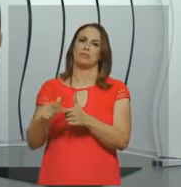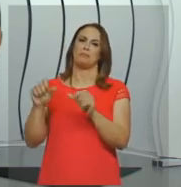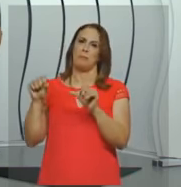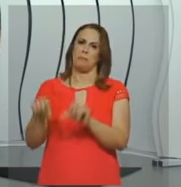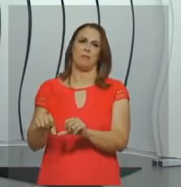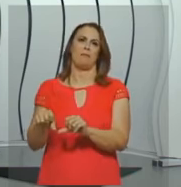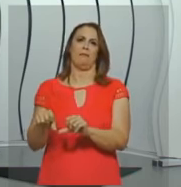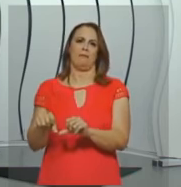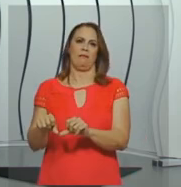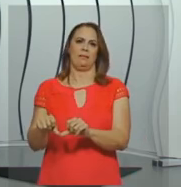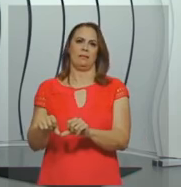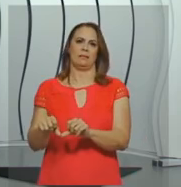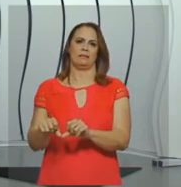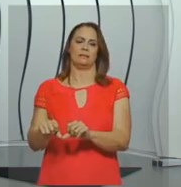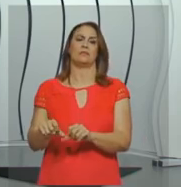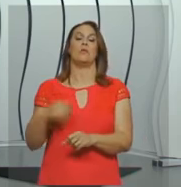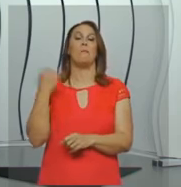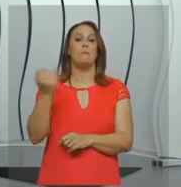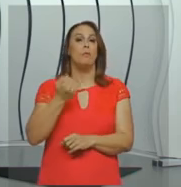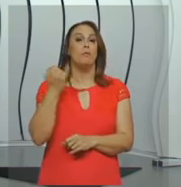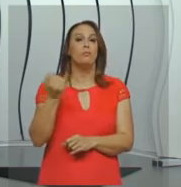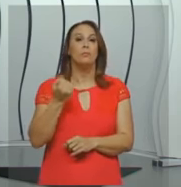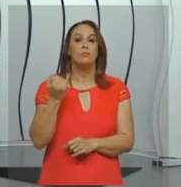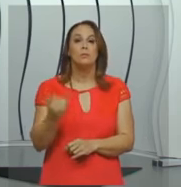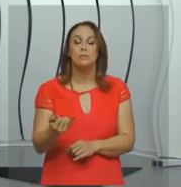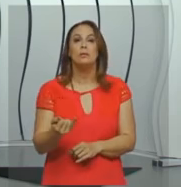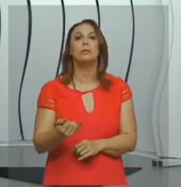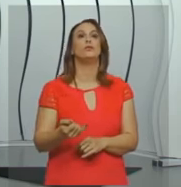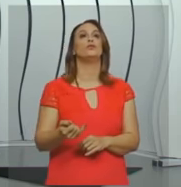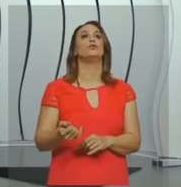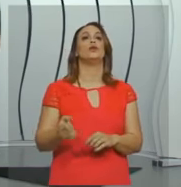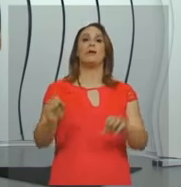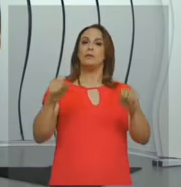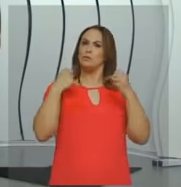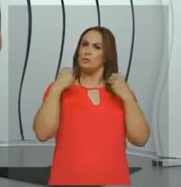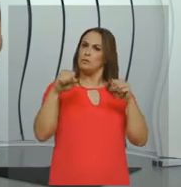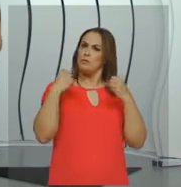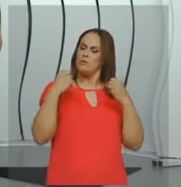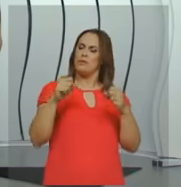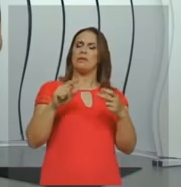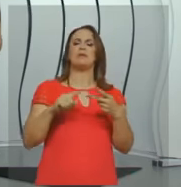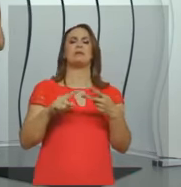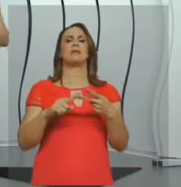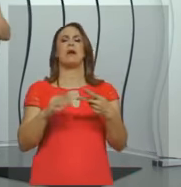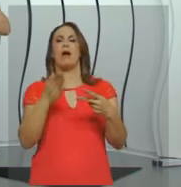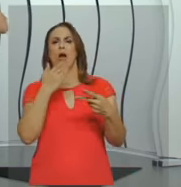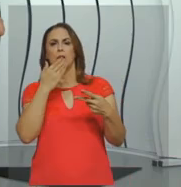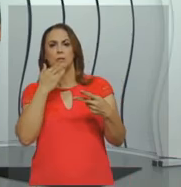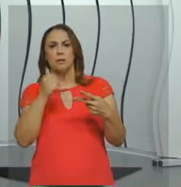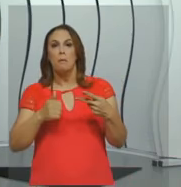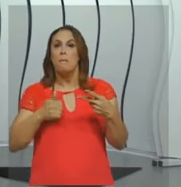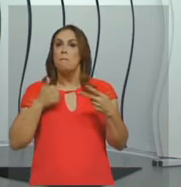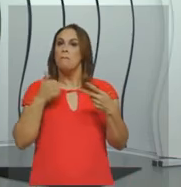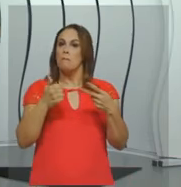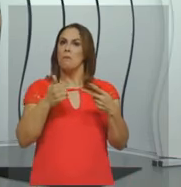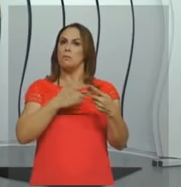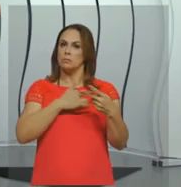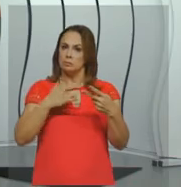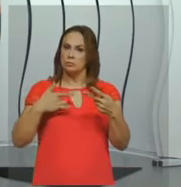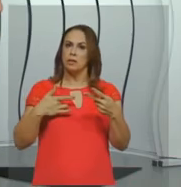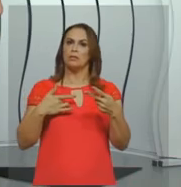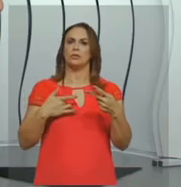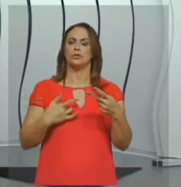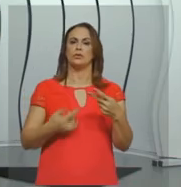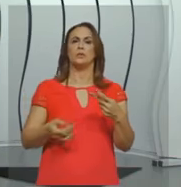vida atividade física, né, uma boa alimentação, ok? E tentar sempre, tem